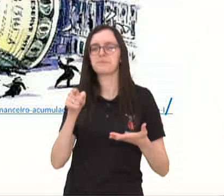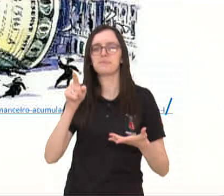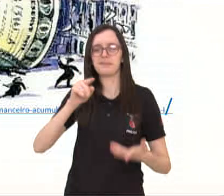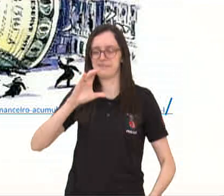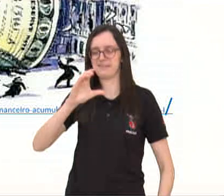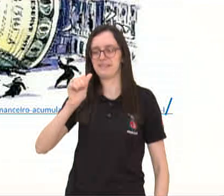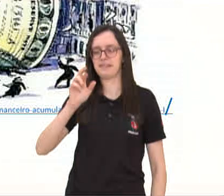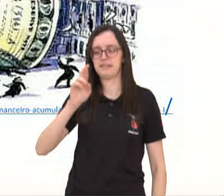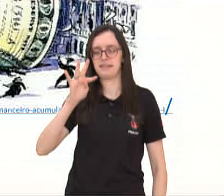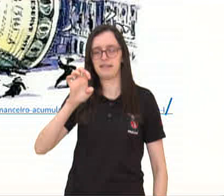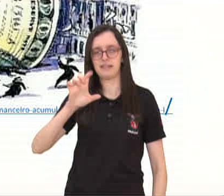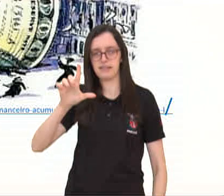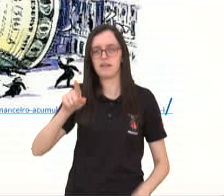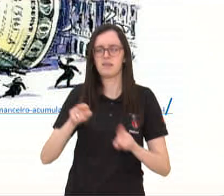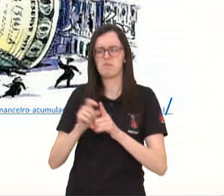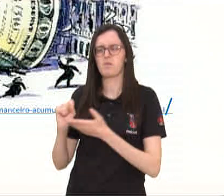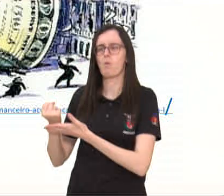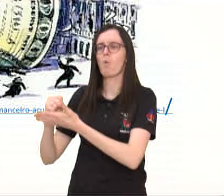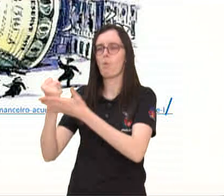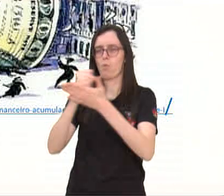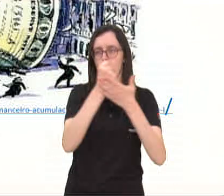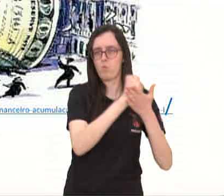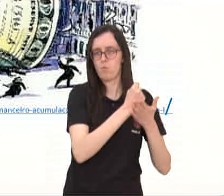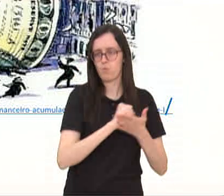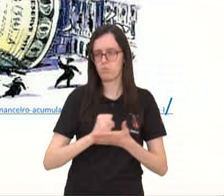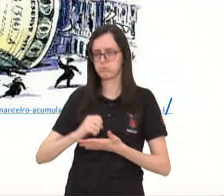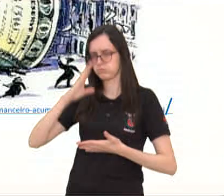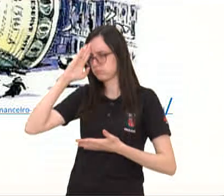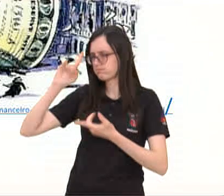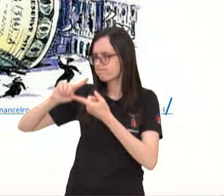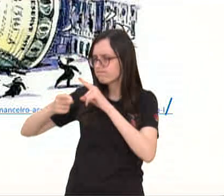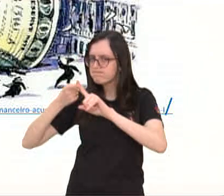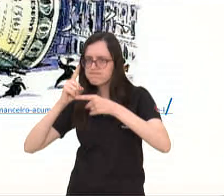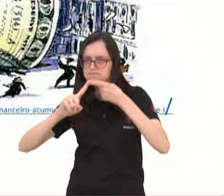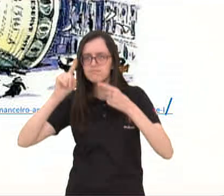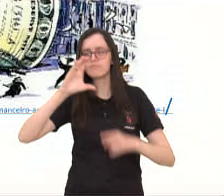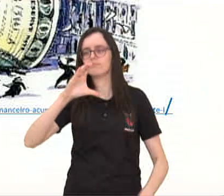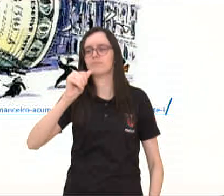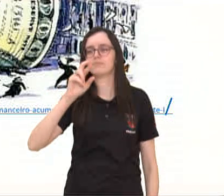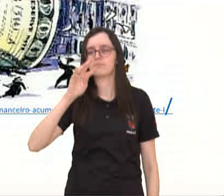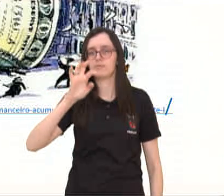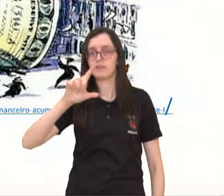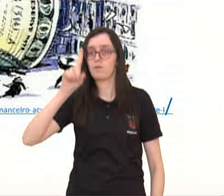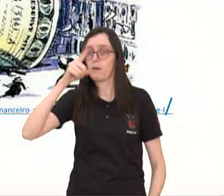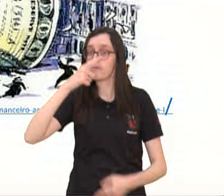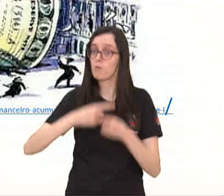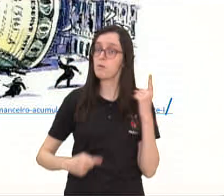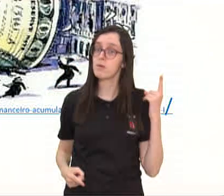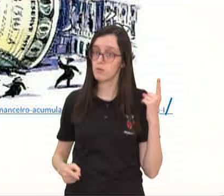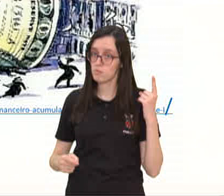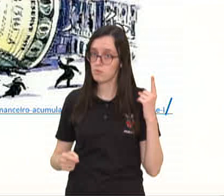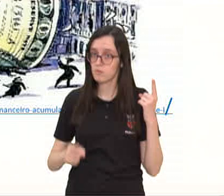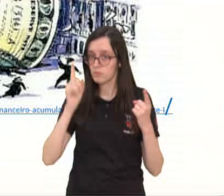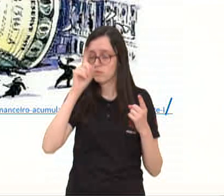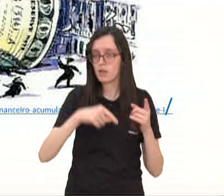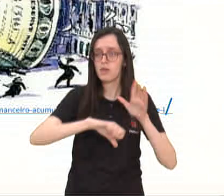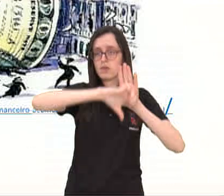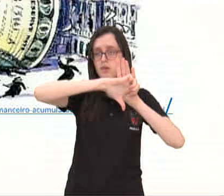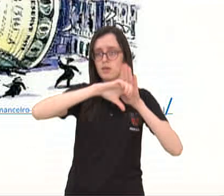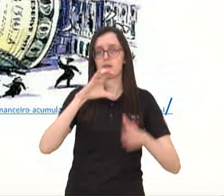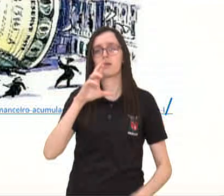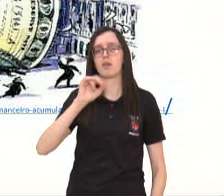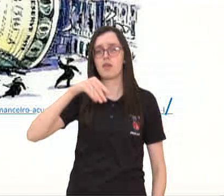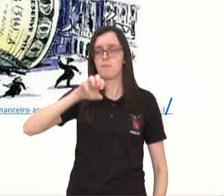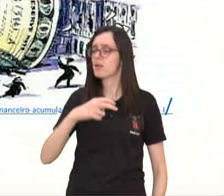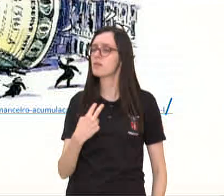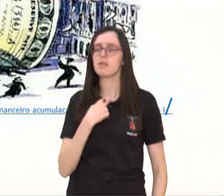contas, esses monopólios, mas principalmente o cartel, que é uma prática proibida, ela é crime, né? Ela não pode